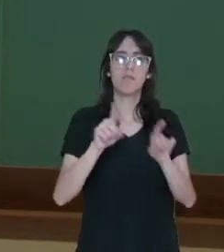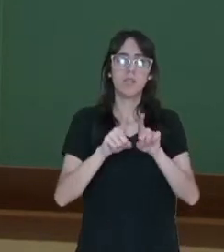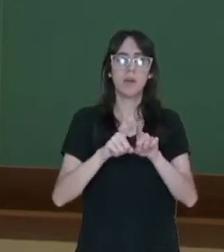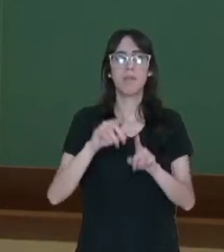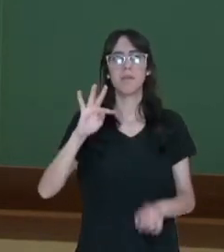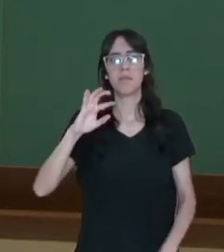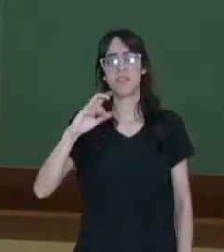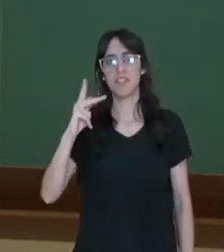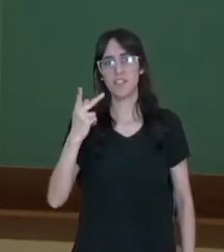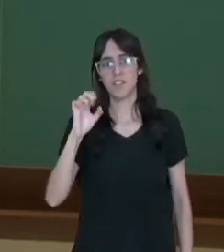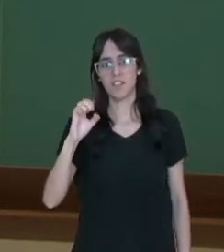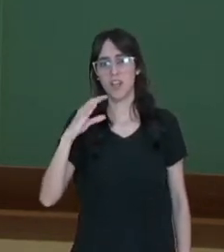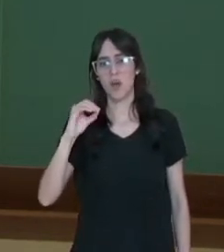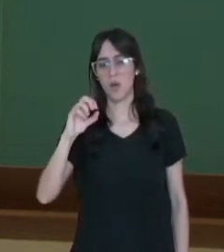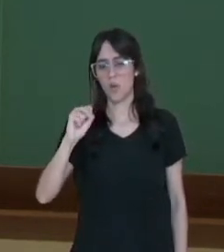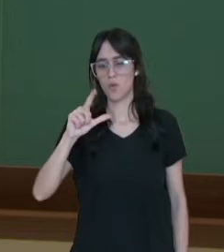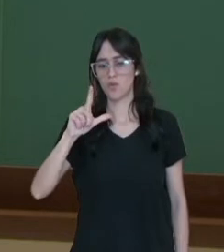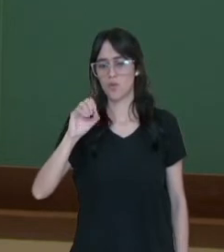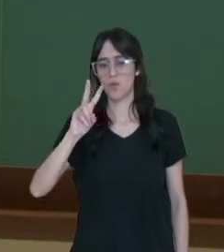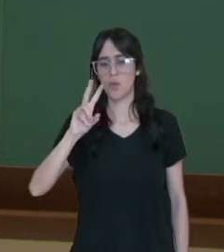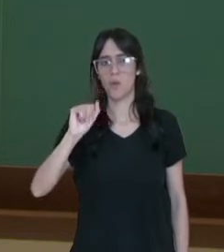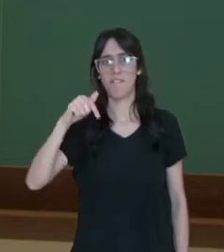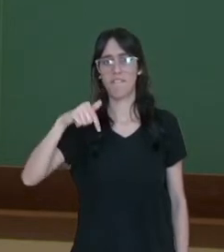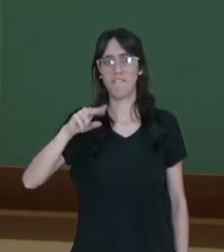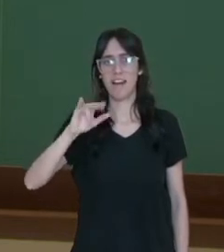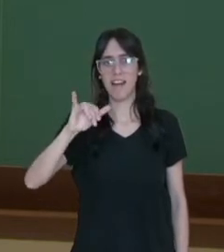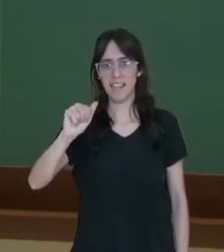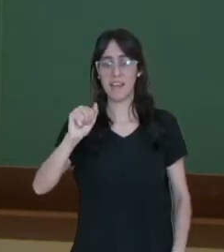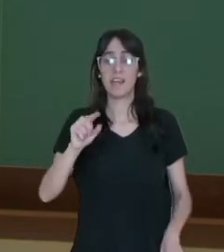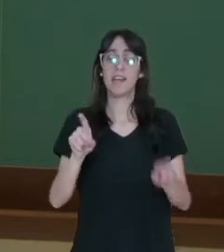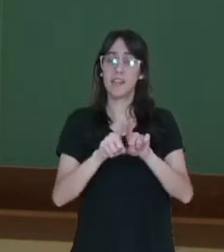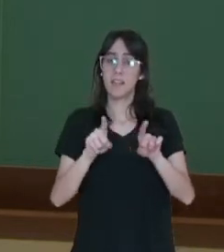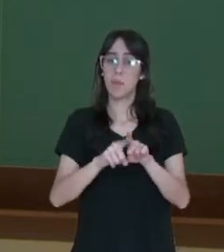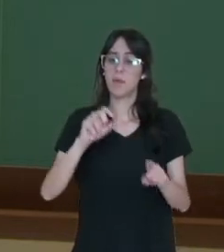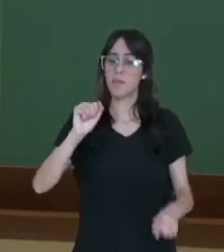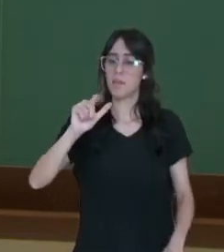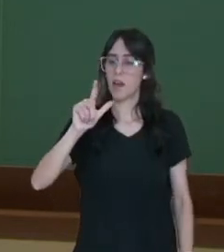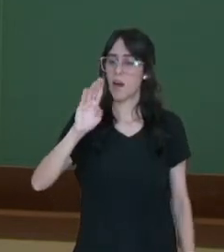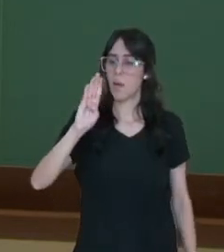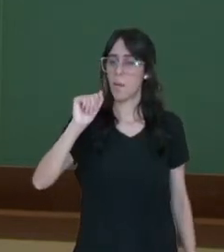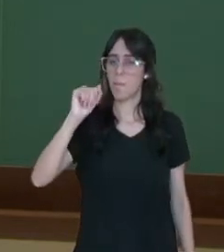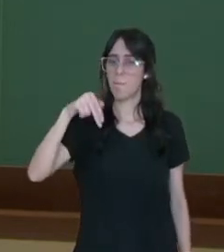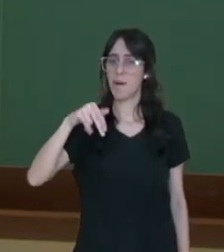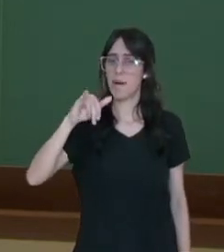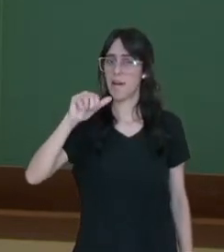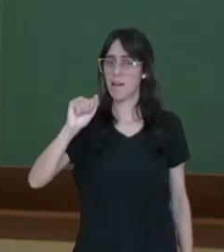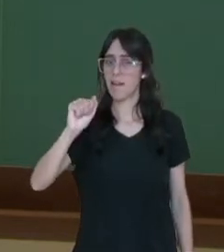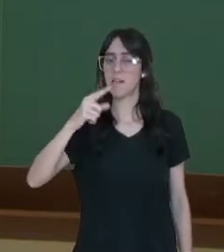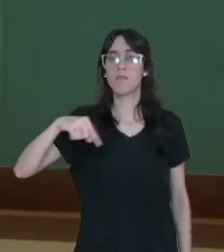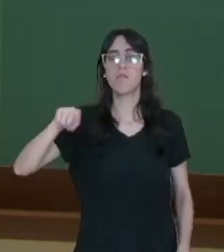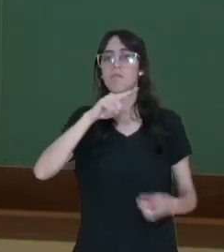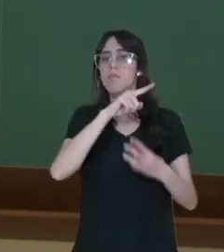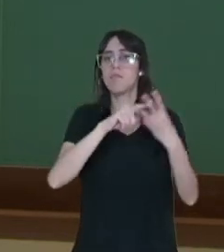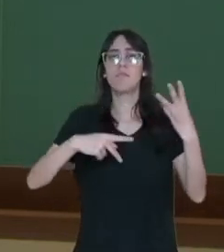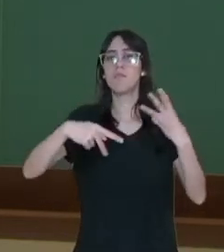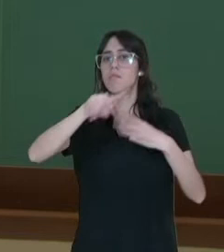1989, e da Albânia, em 1991, nesses países foi adotado inicialmente